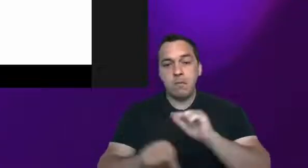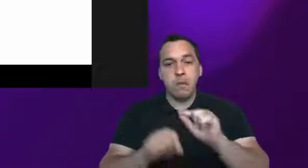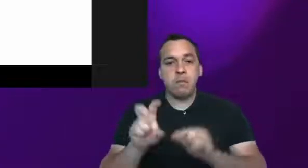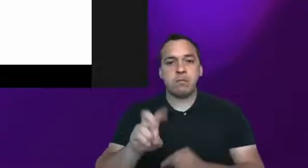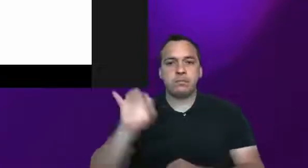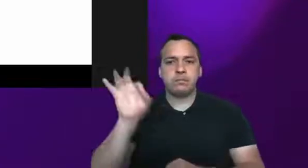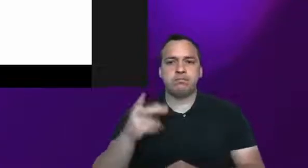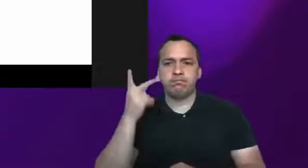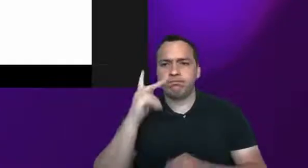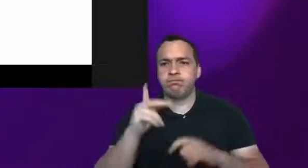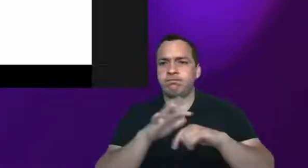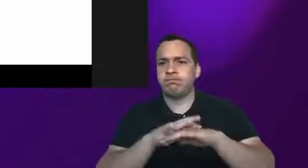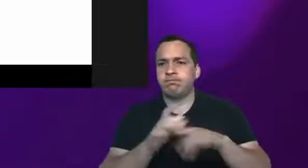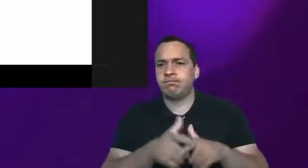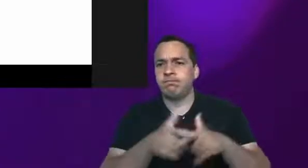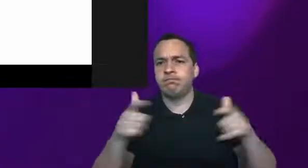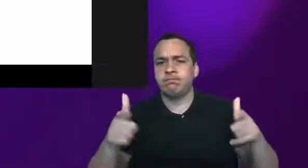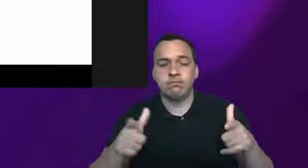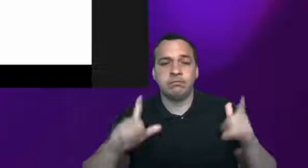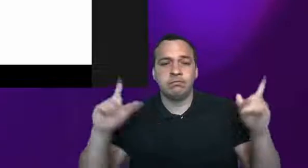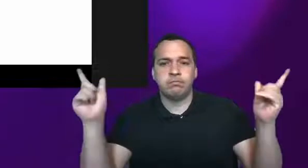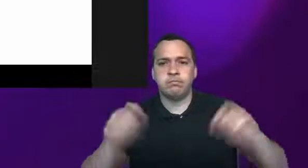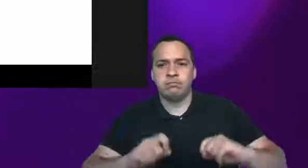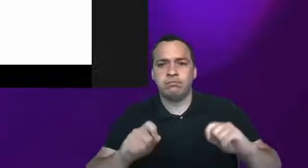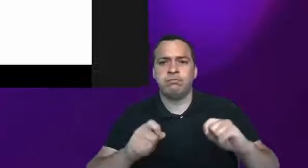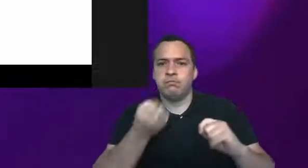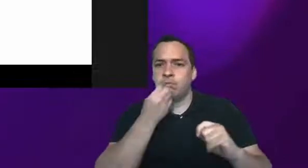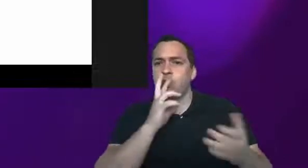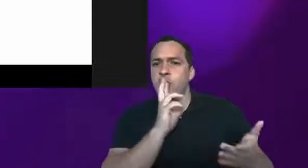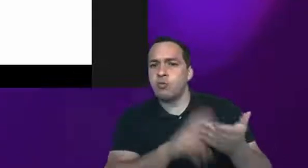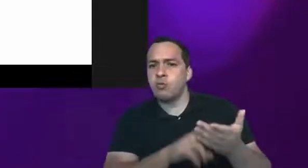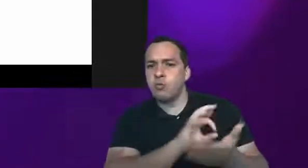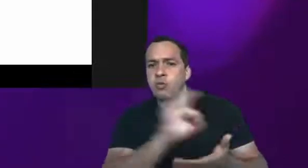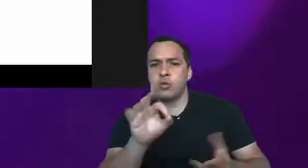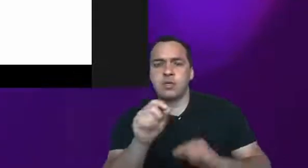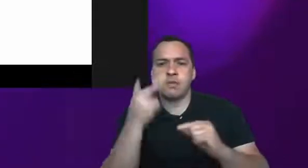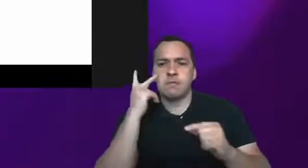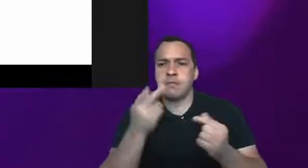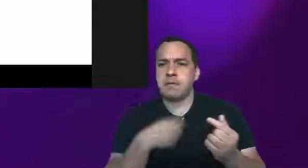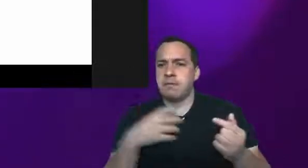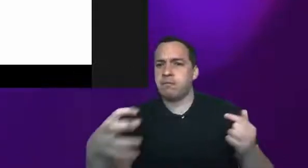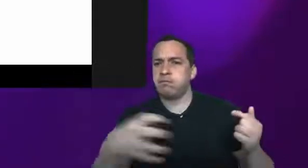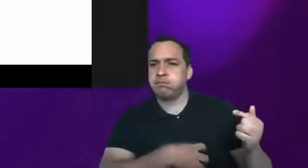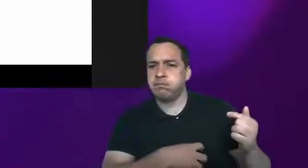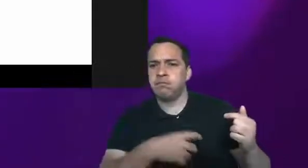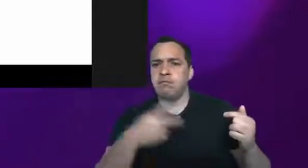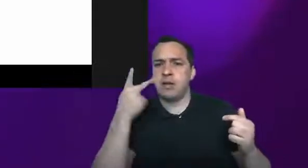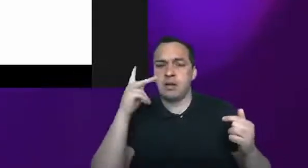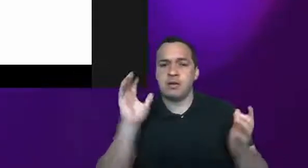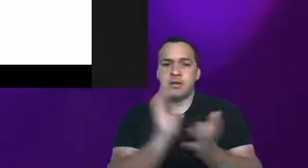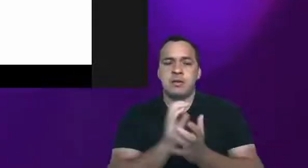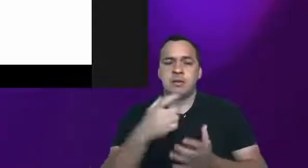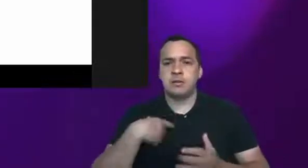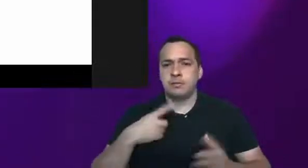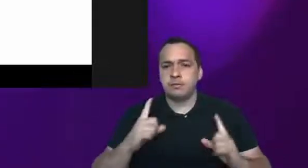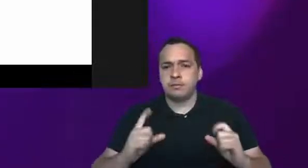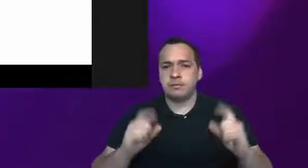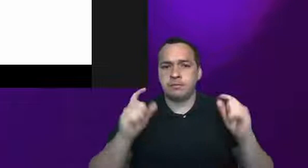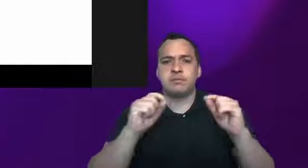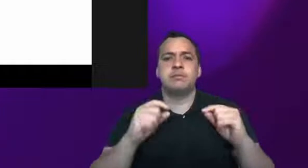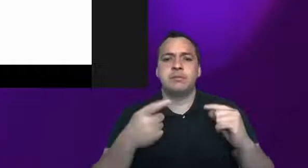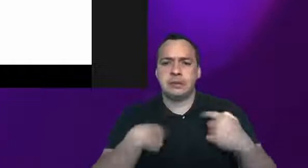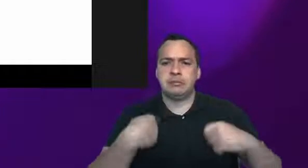global. Portanto, é possível obter bons resultados no transplante por metástases. Obviamente que as regras são